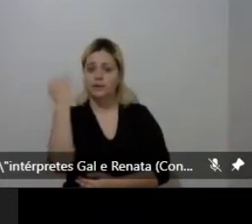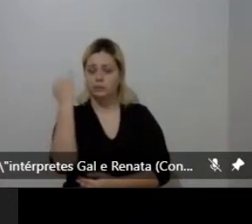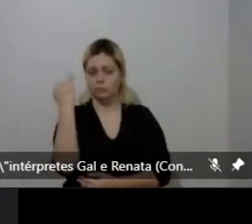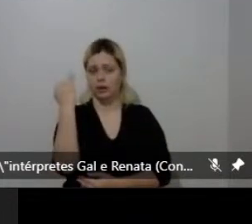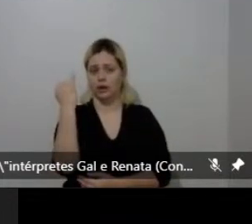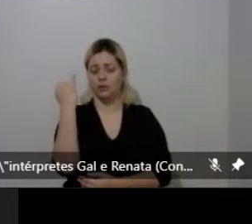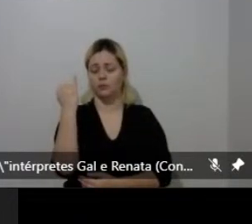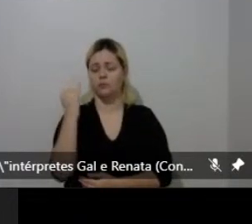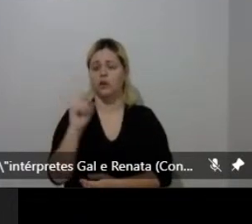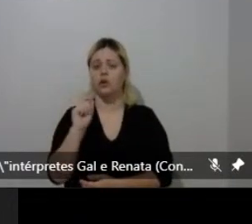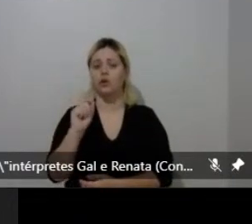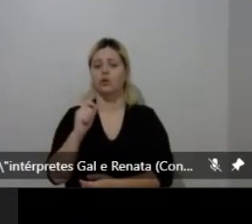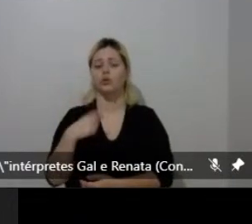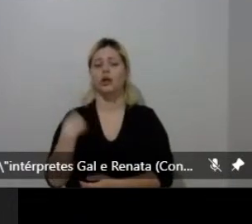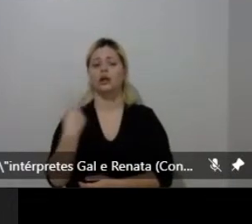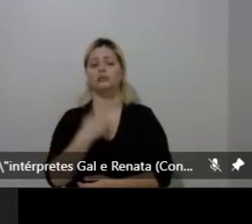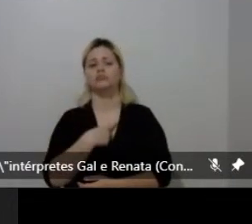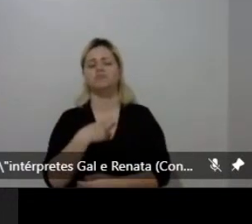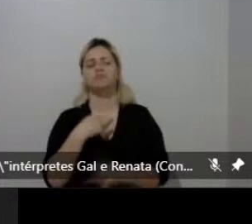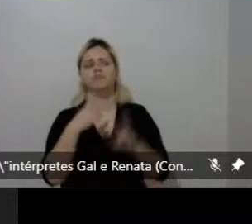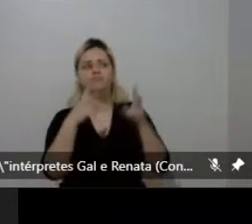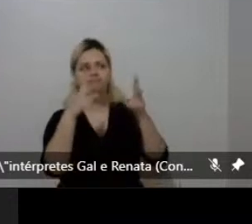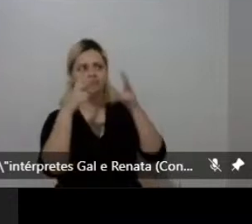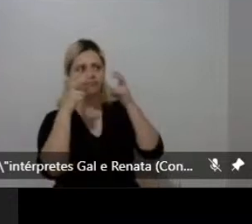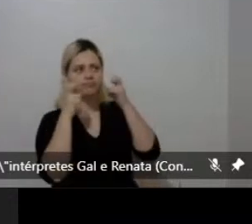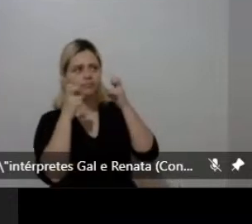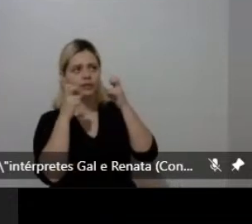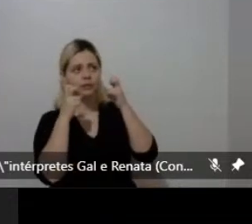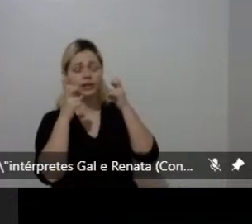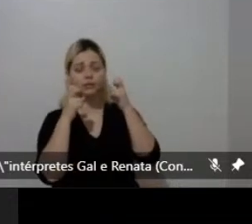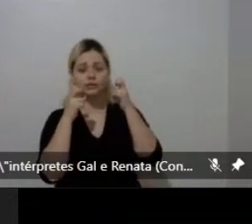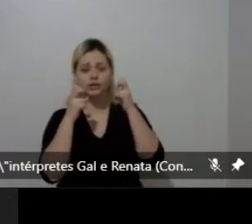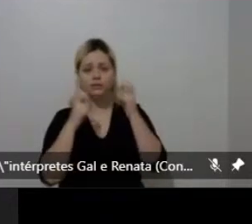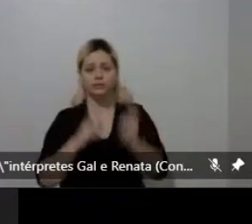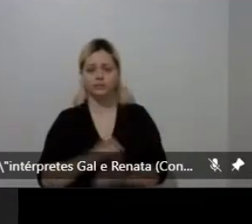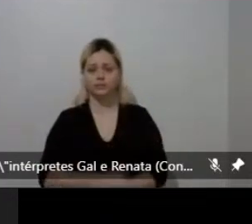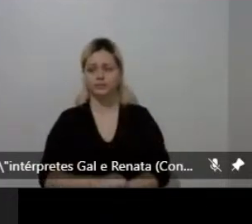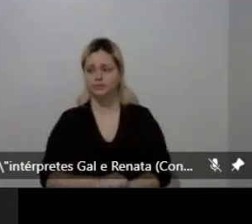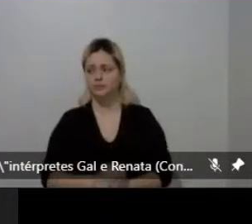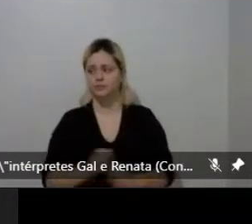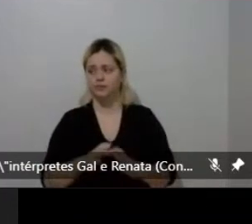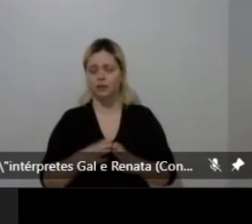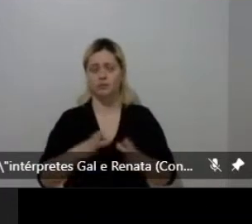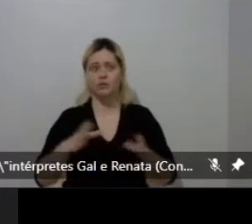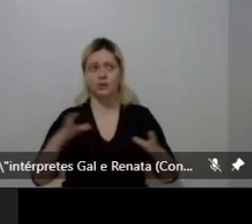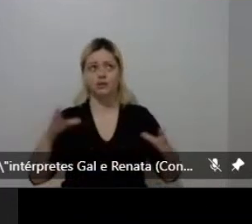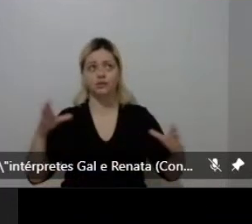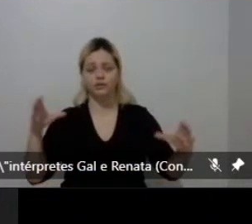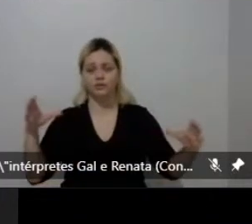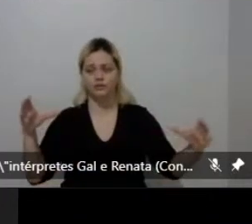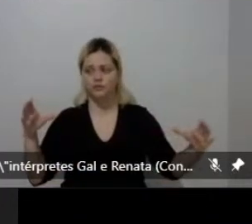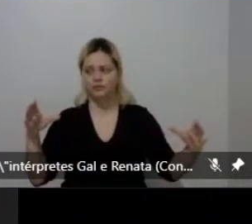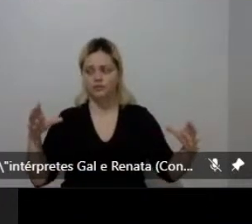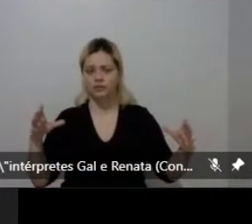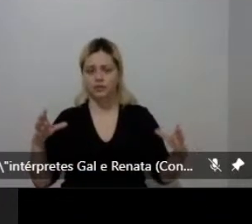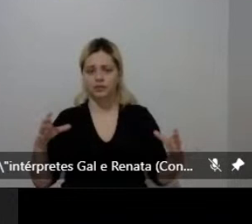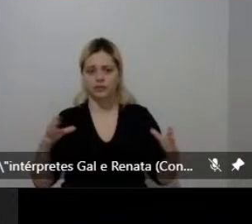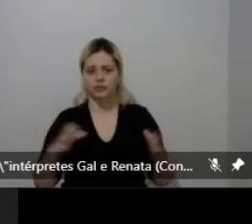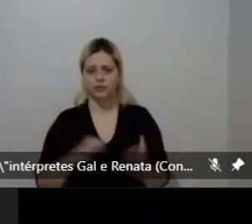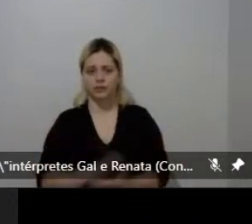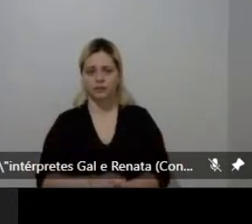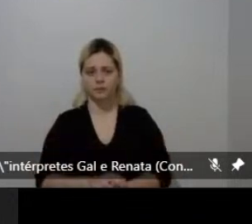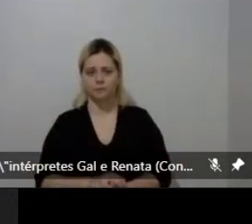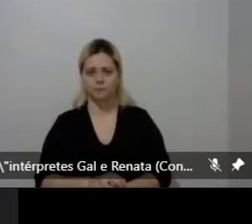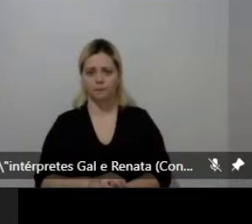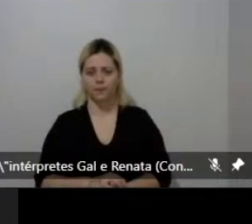Principalmente, o que a gente verifica é um grande tensionamento, né,